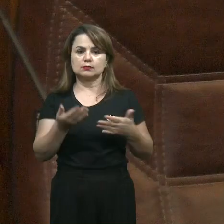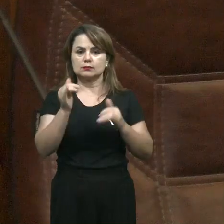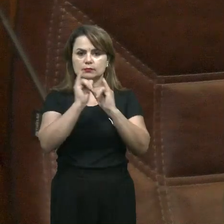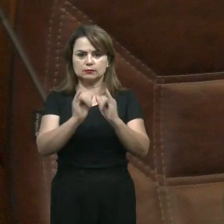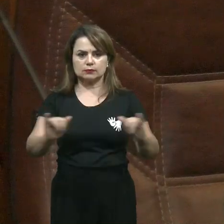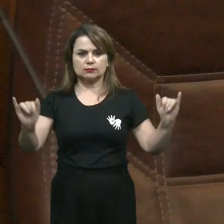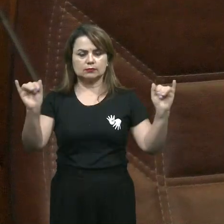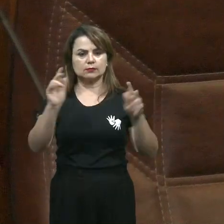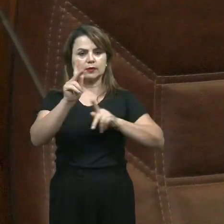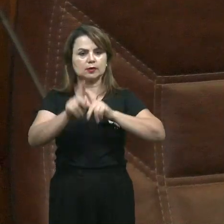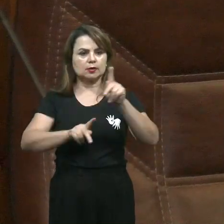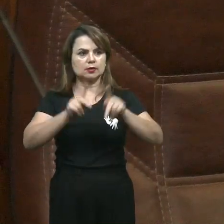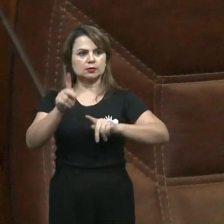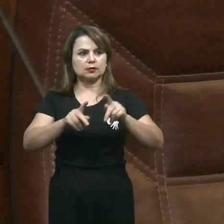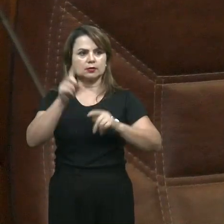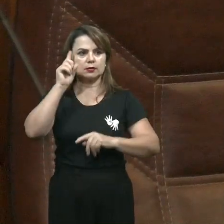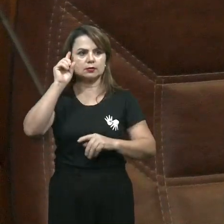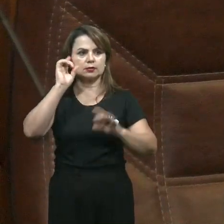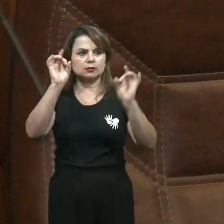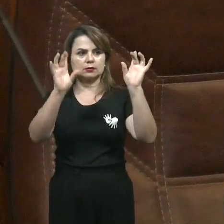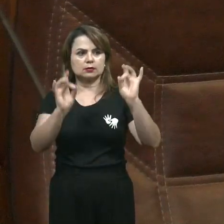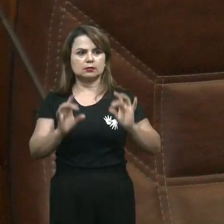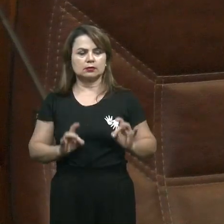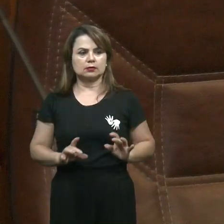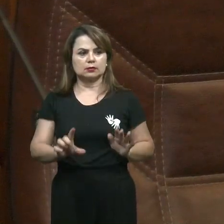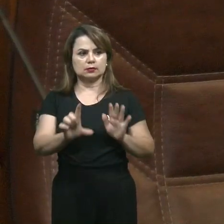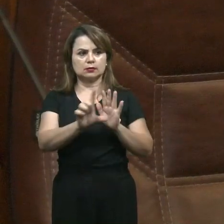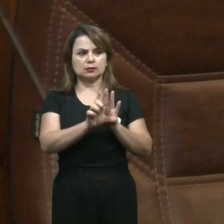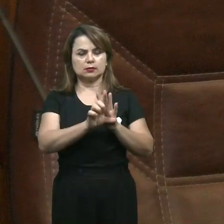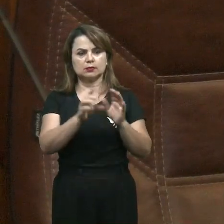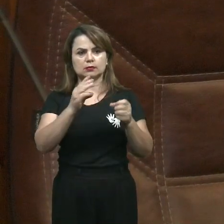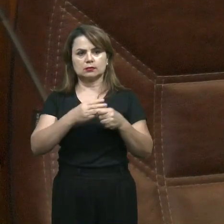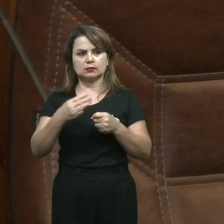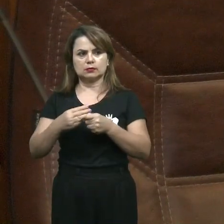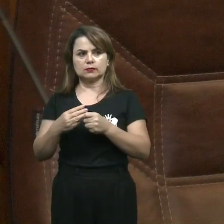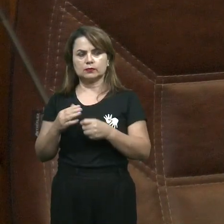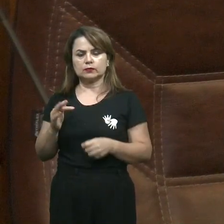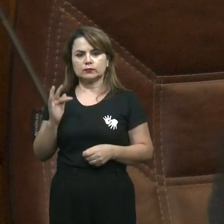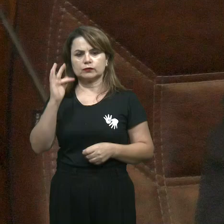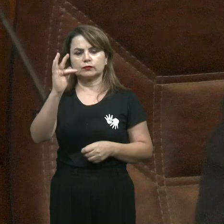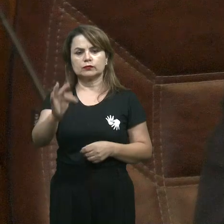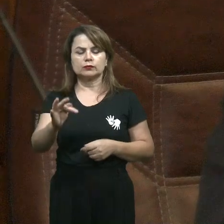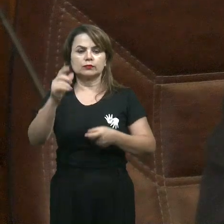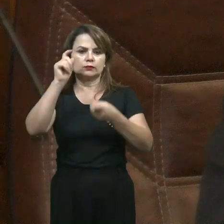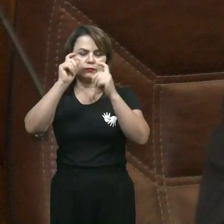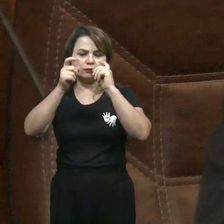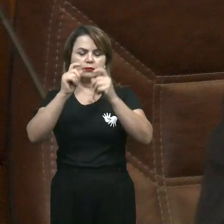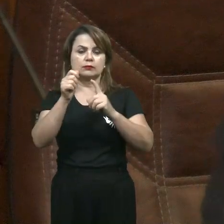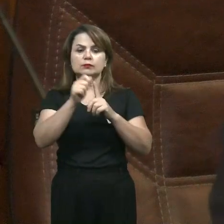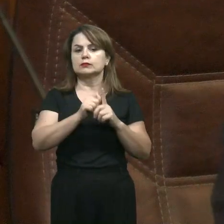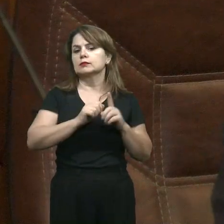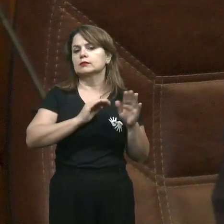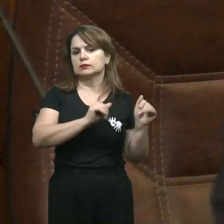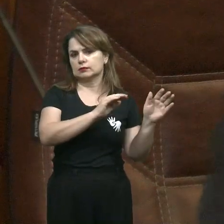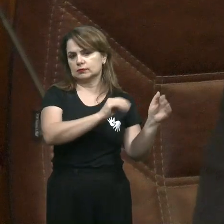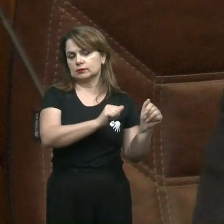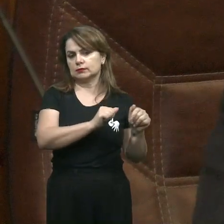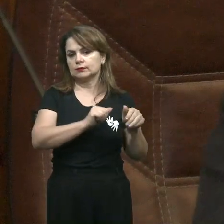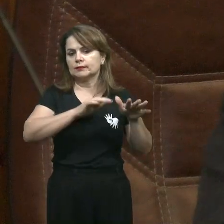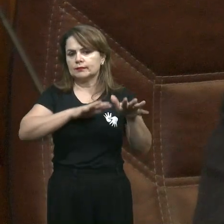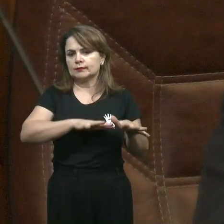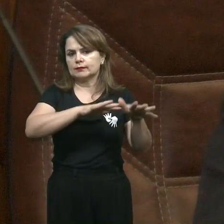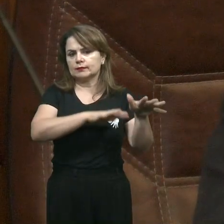aos presentes as datas comemorativas instituídas por lei municipal referentes aos dias próximos à presente sessão ordinária. No meio de setembro, em qualquer dia, a caminhada da